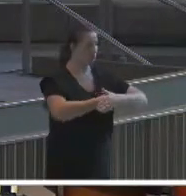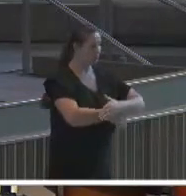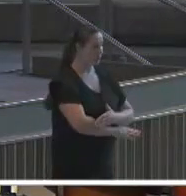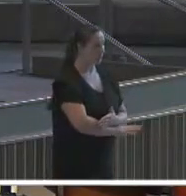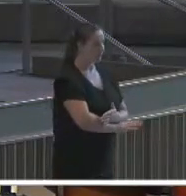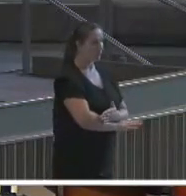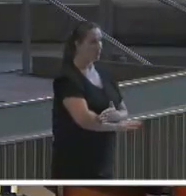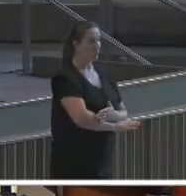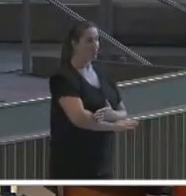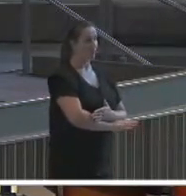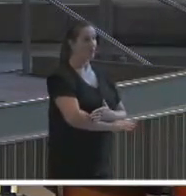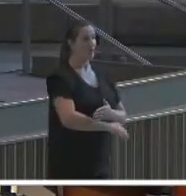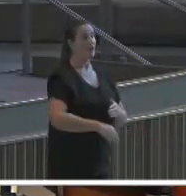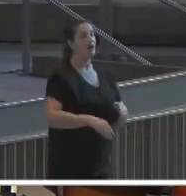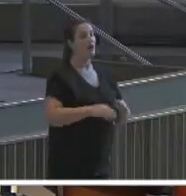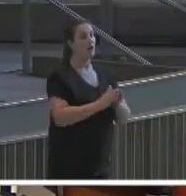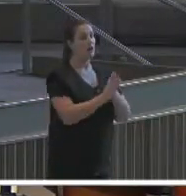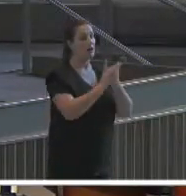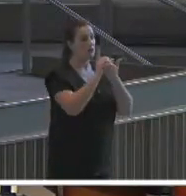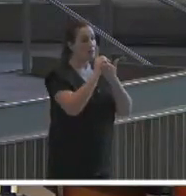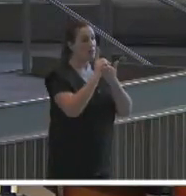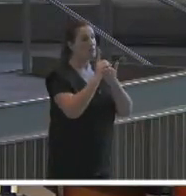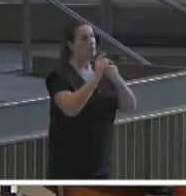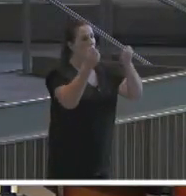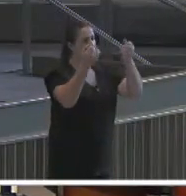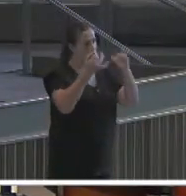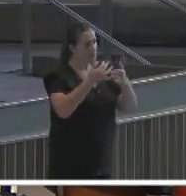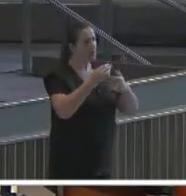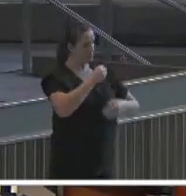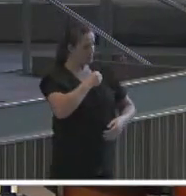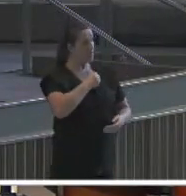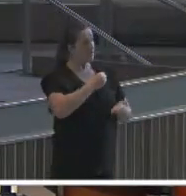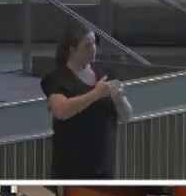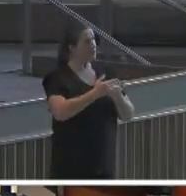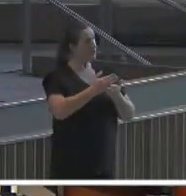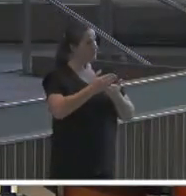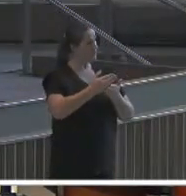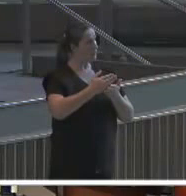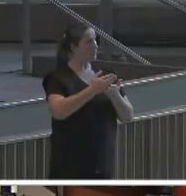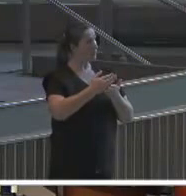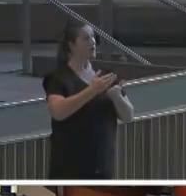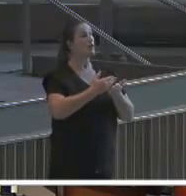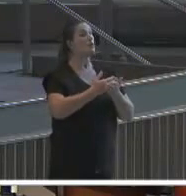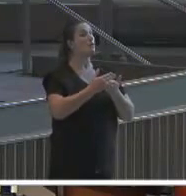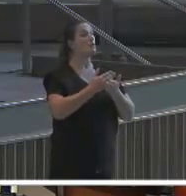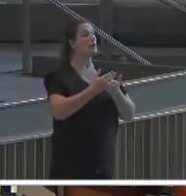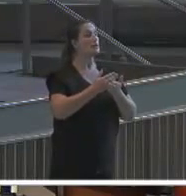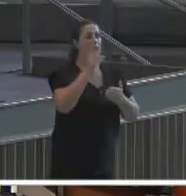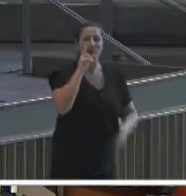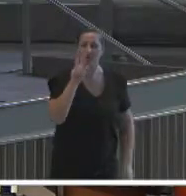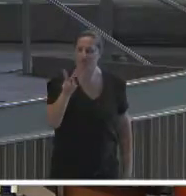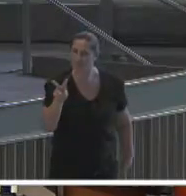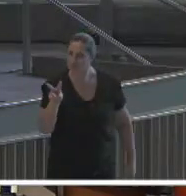vai dizer que o pecado ele nasce assim, né? Ele começa com um olhar,